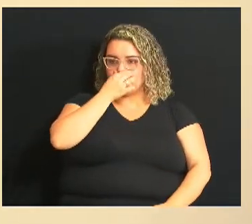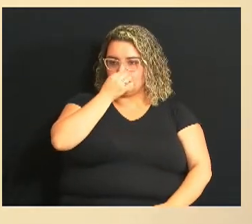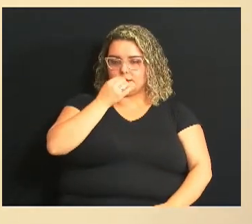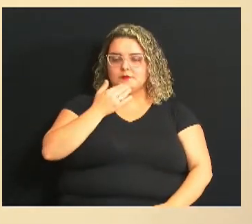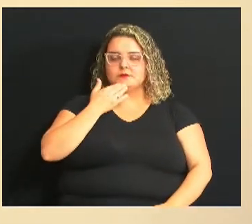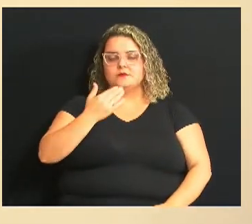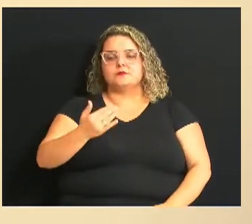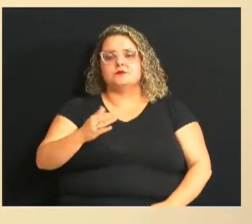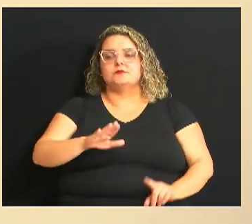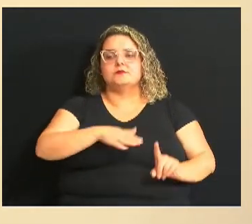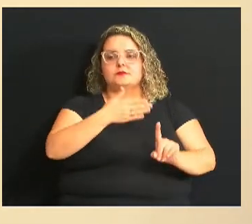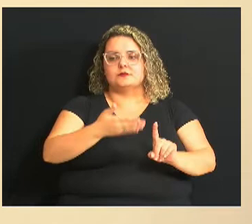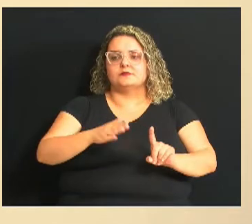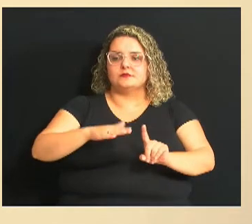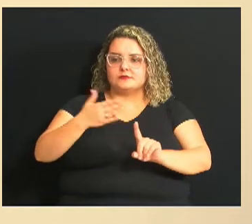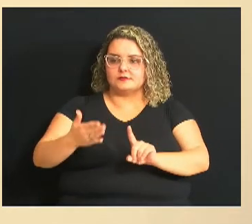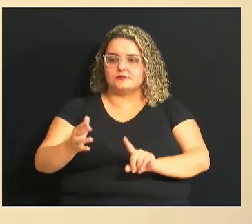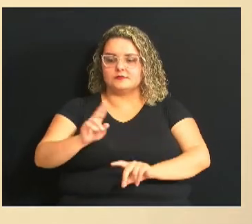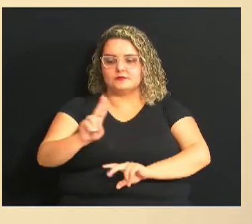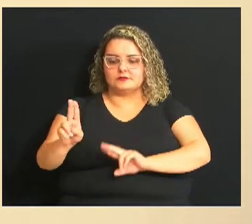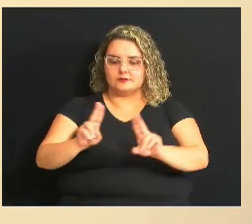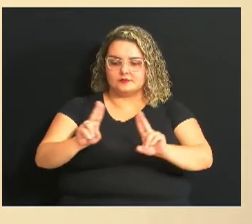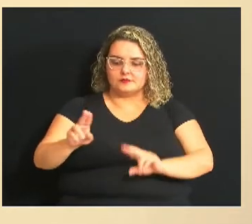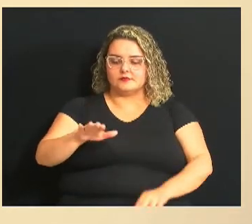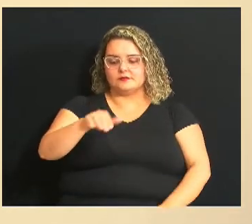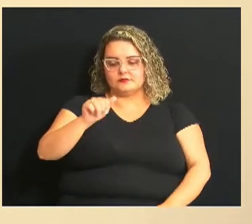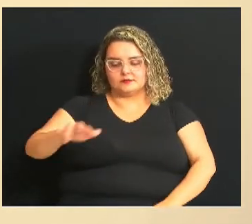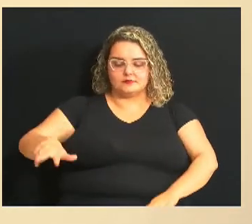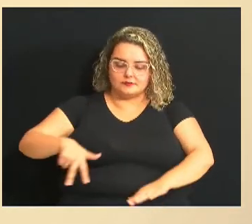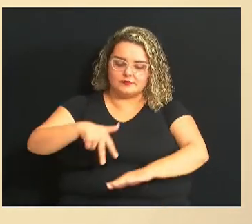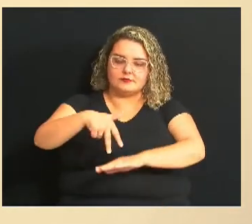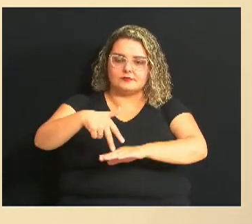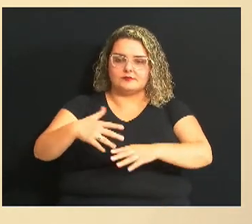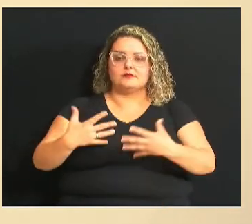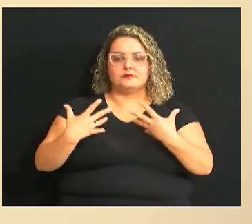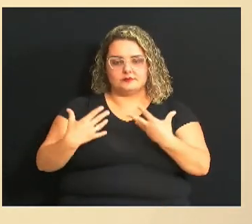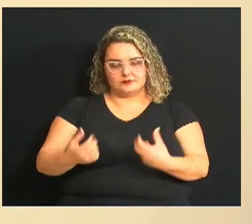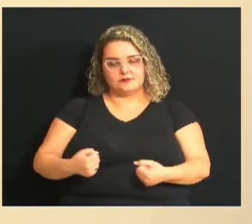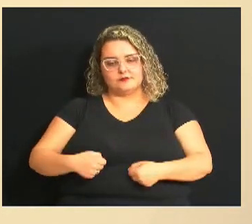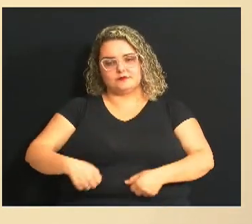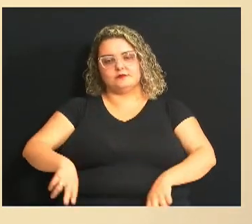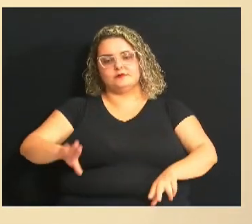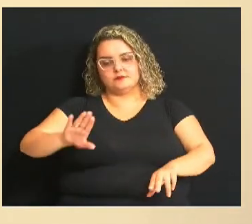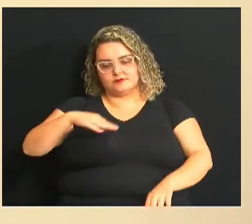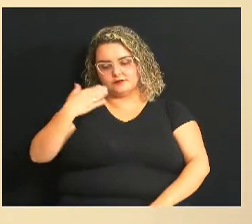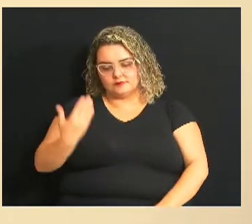aos homenageados que, ao serem chamados, subam ao palco para receber a honraria.